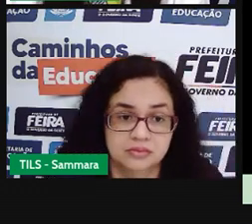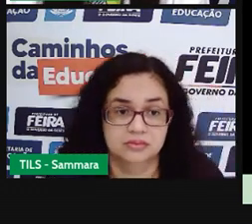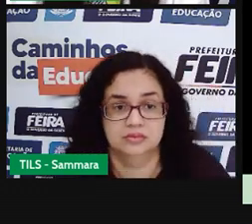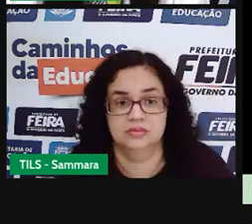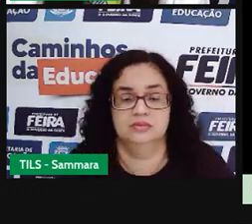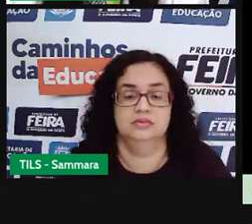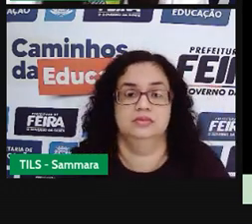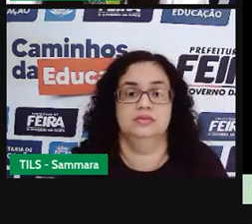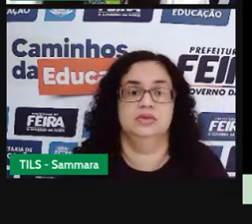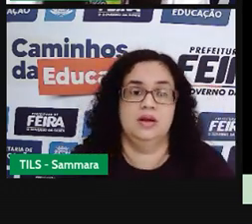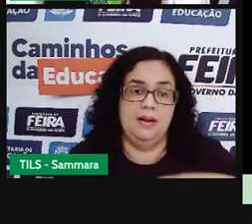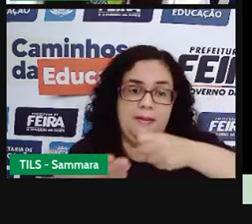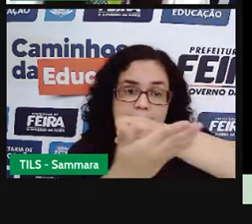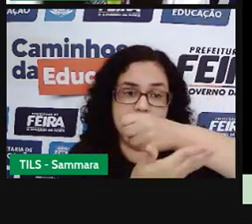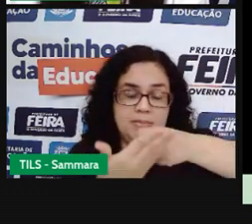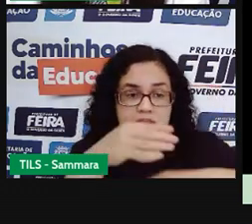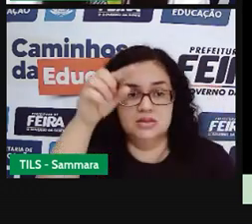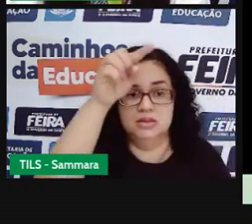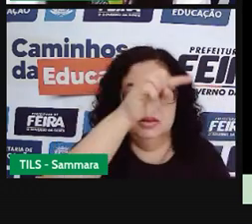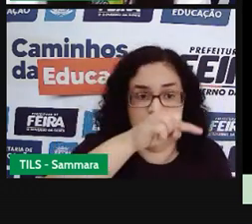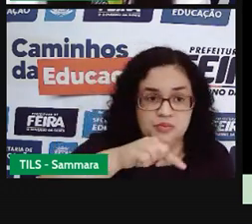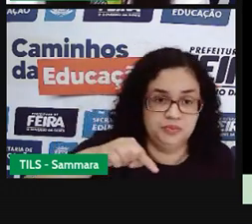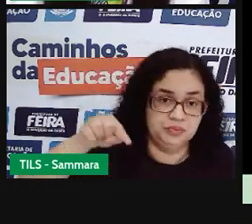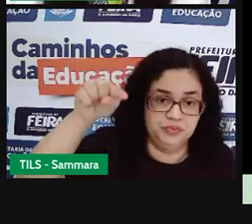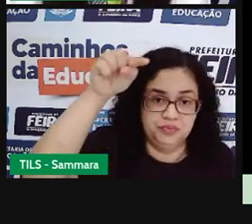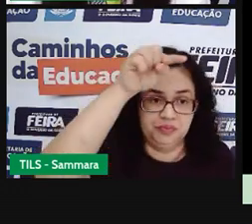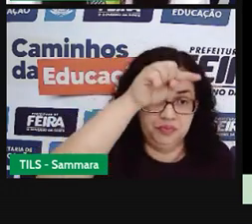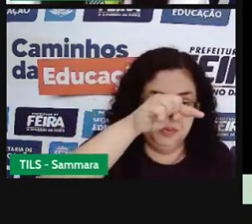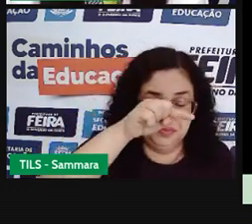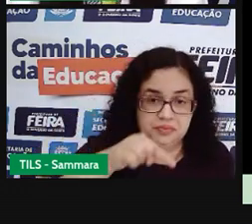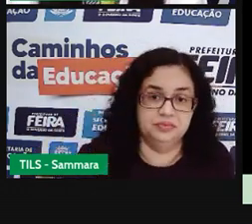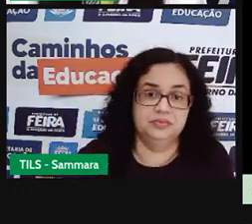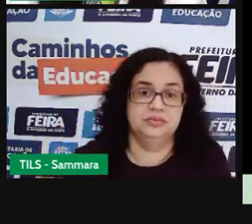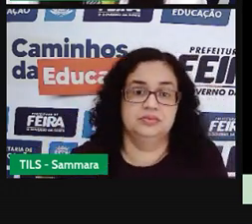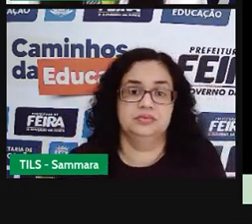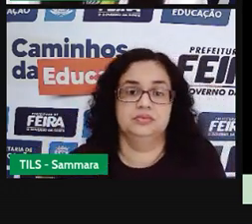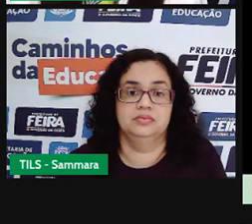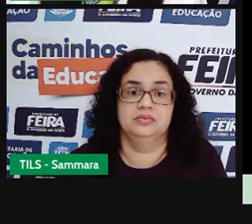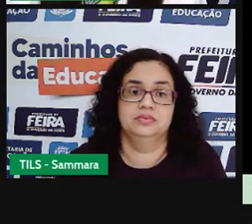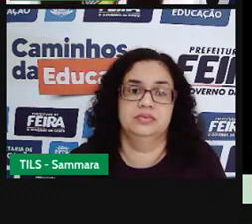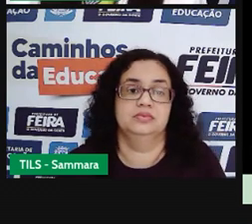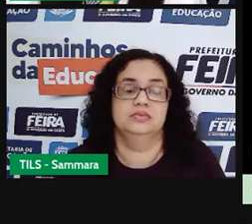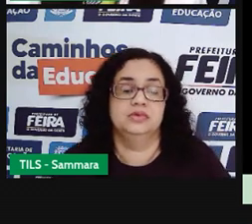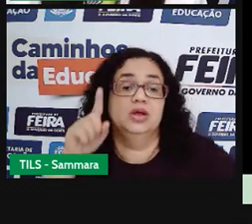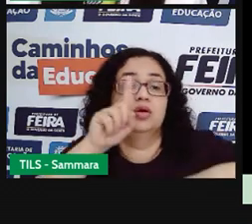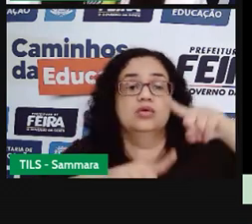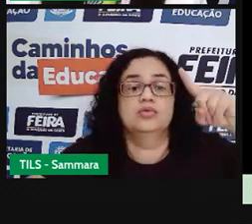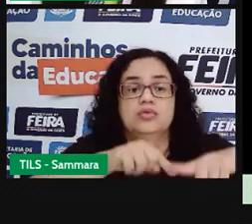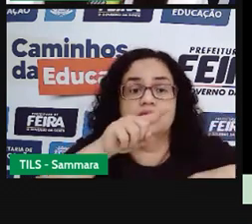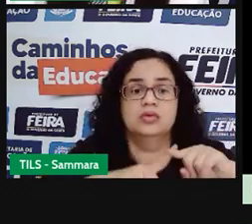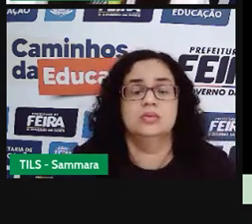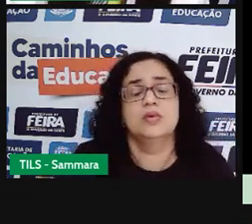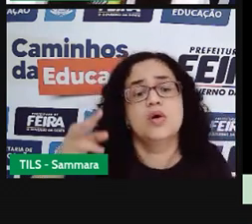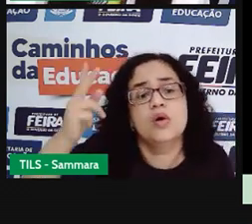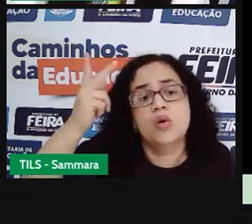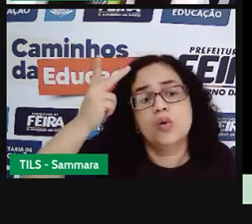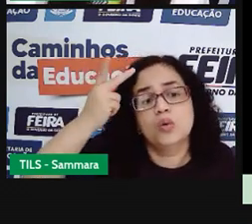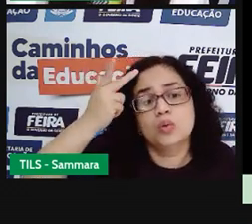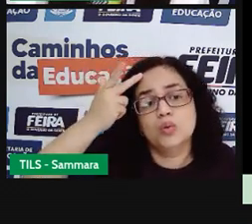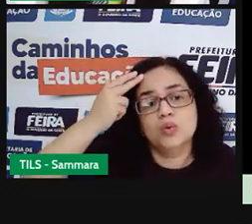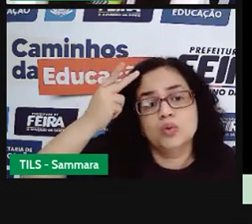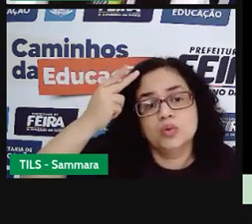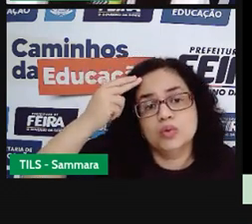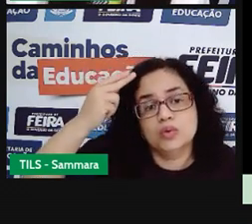objeto aí do nosso cotidiano objeto vem com um a gente pode associar né a estas formas